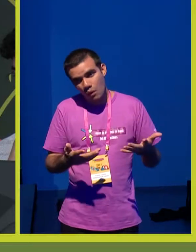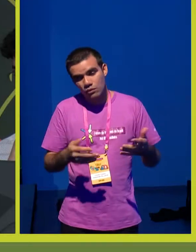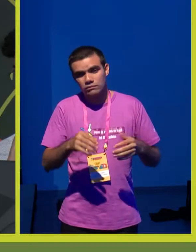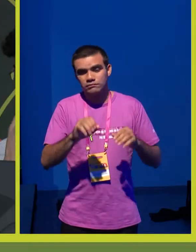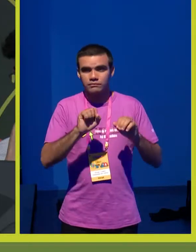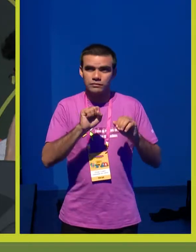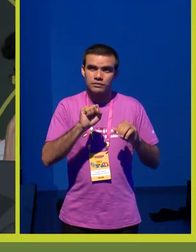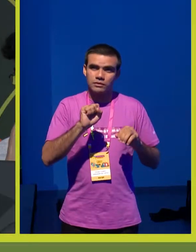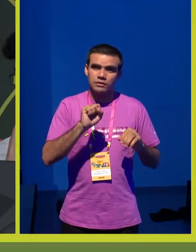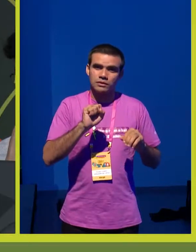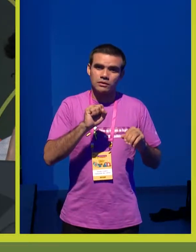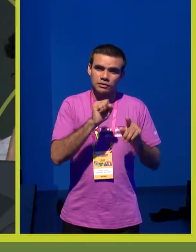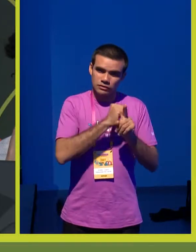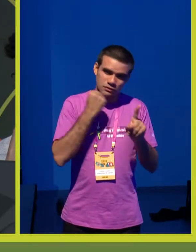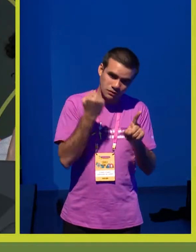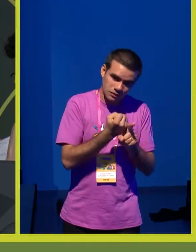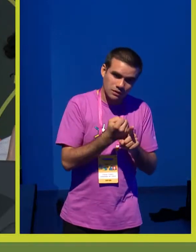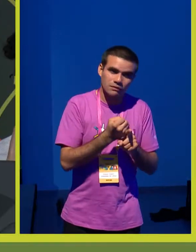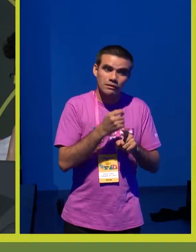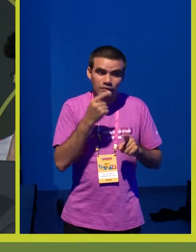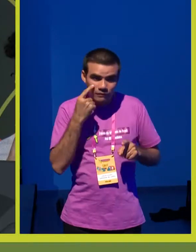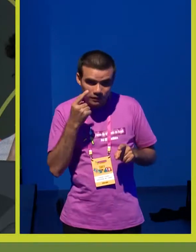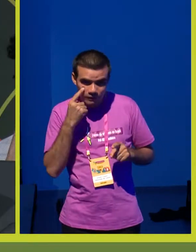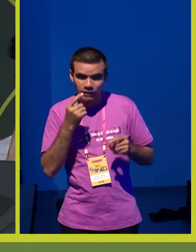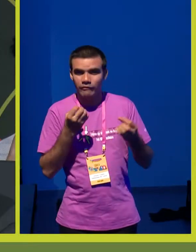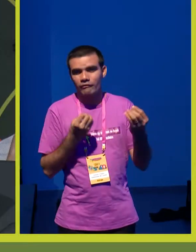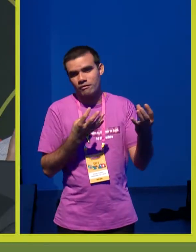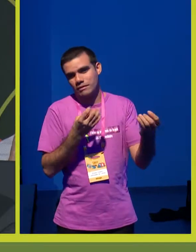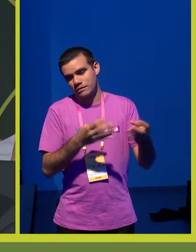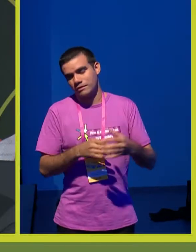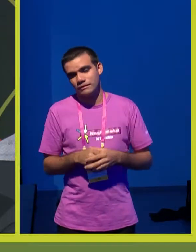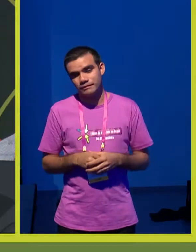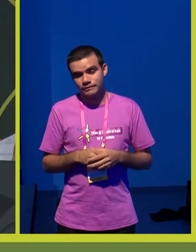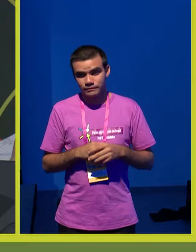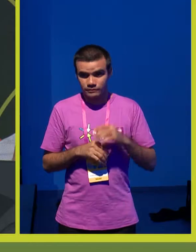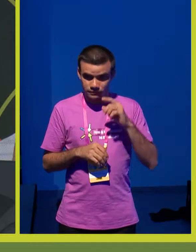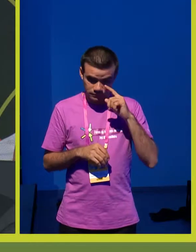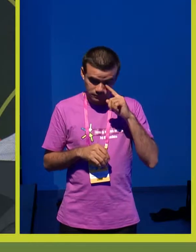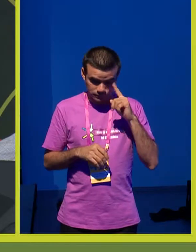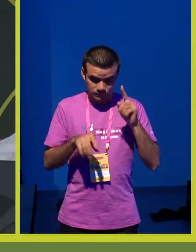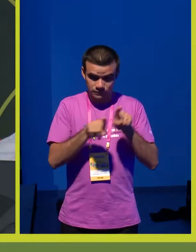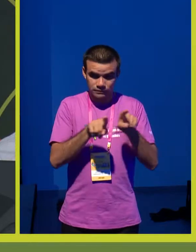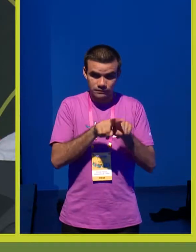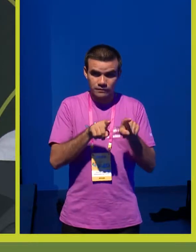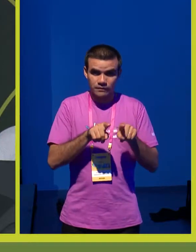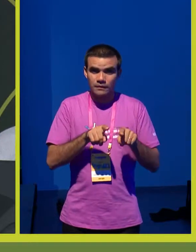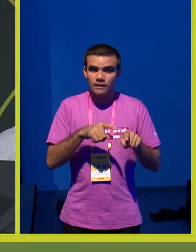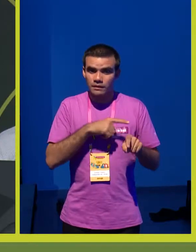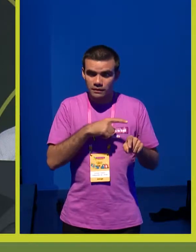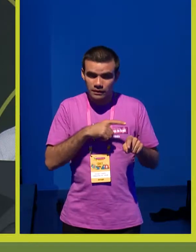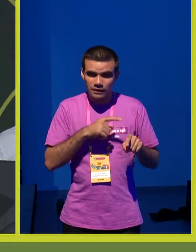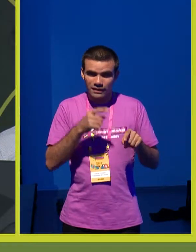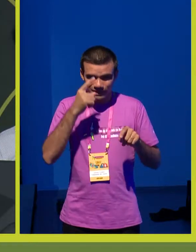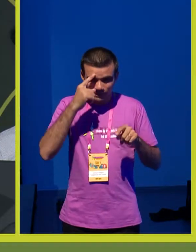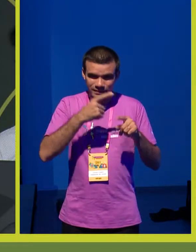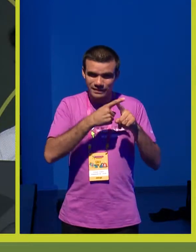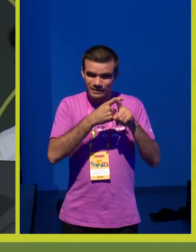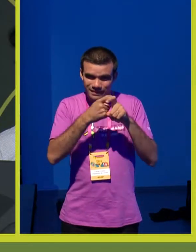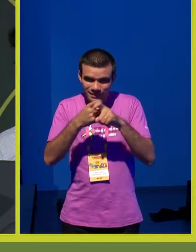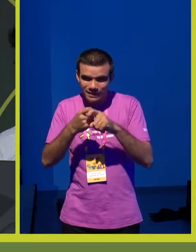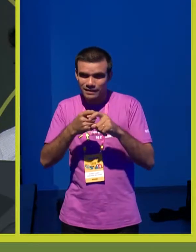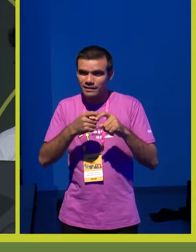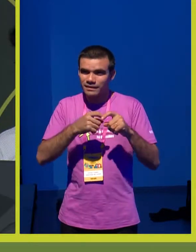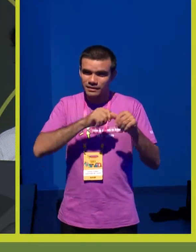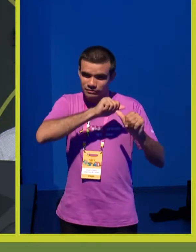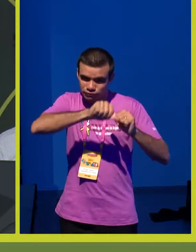sociais específicas para ter acesso a essa informação e aí entra toda a questão de criptografia e acesso